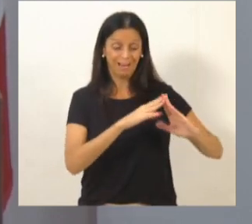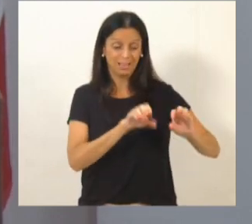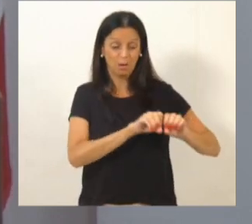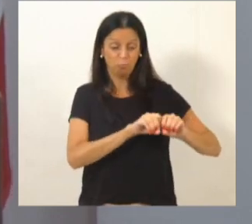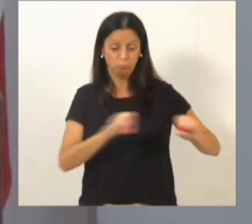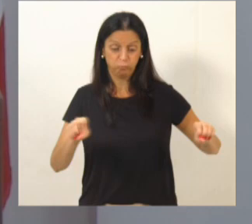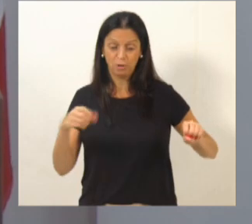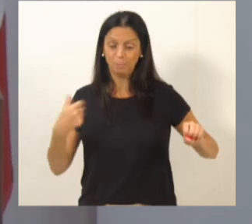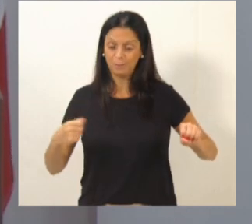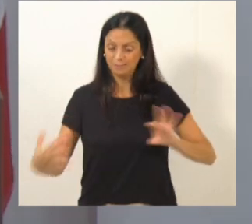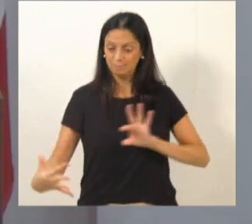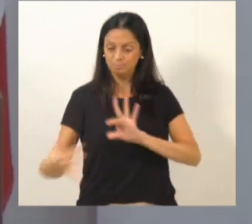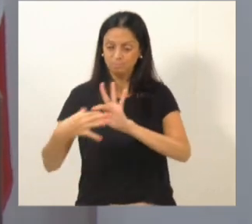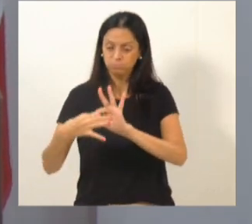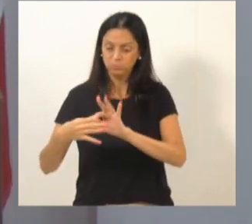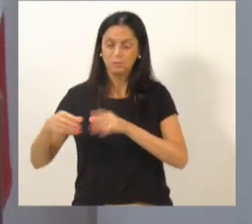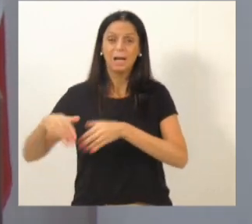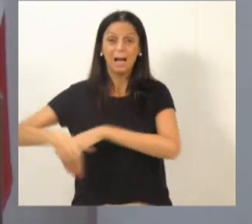casos de